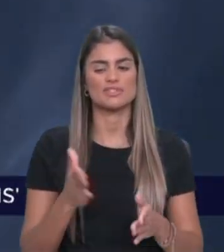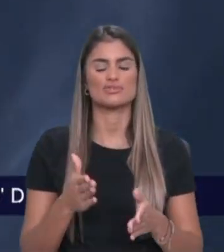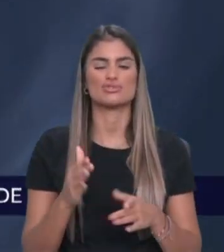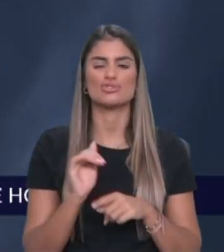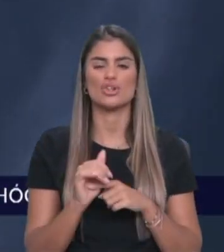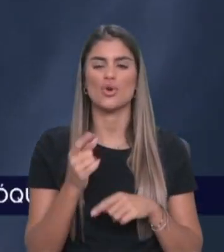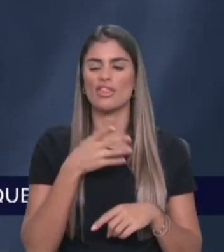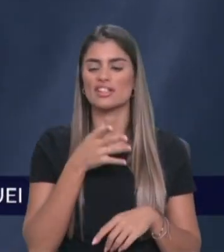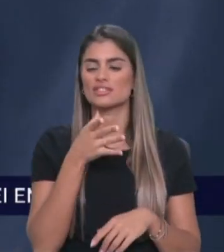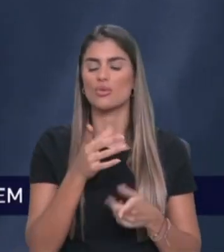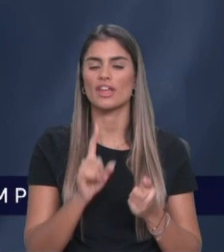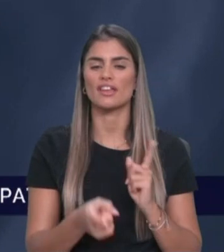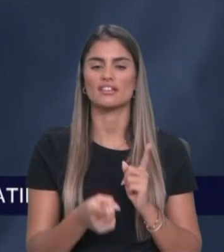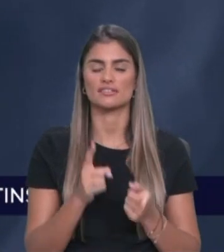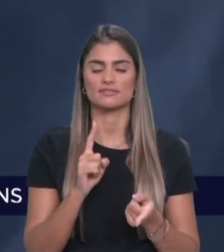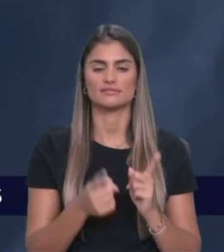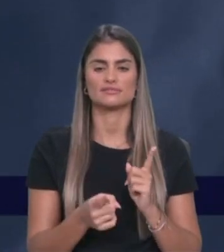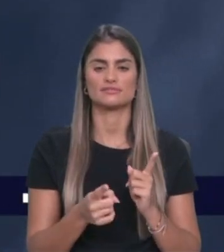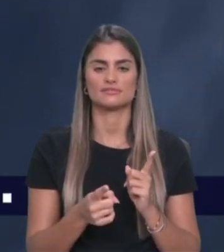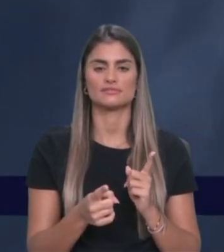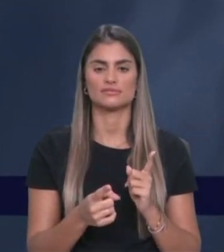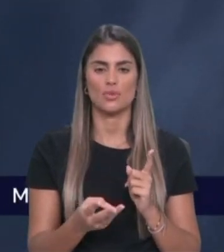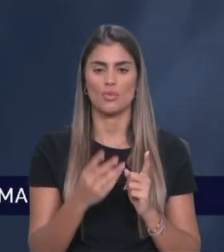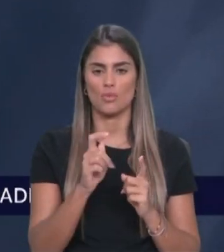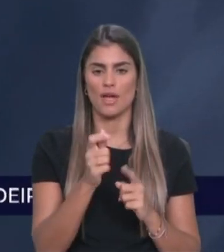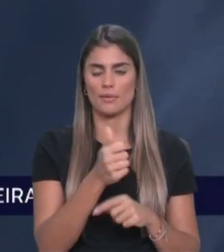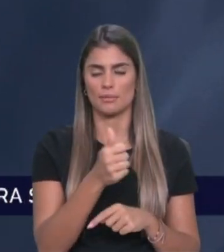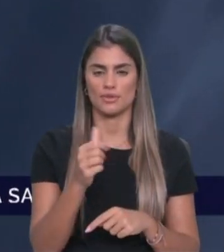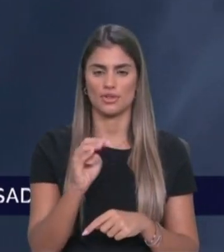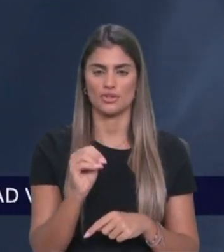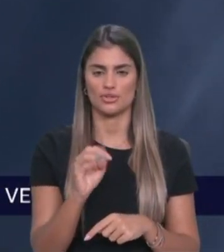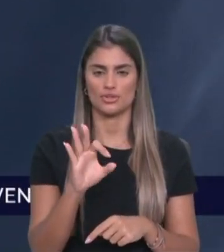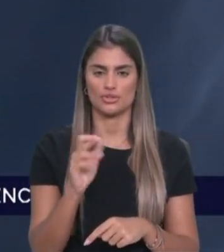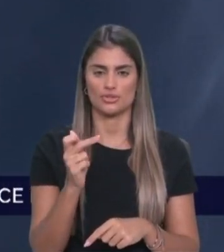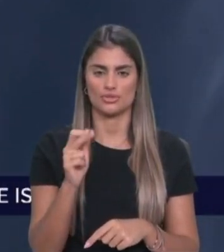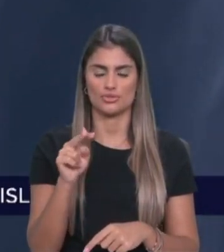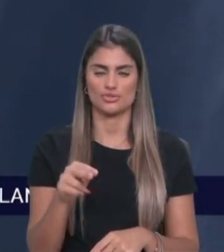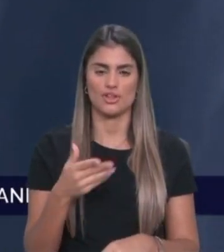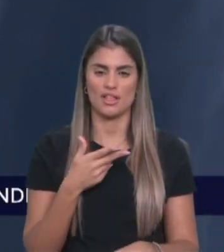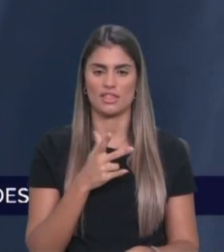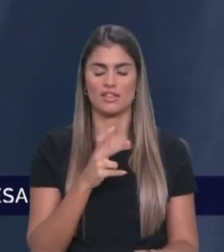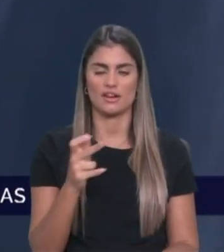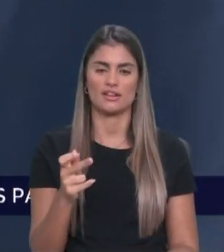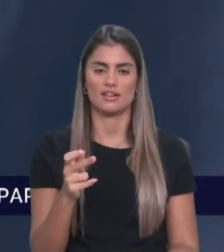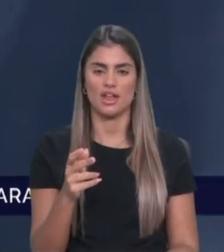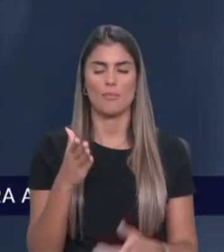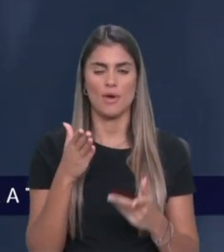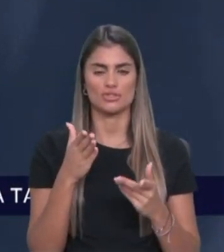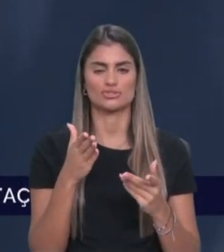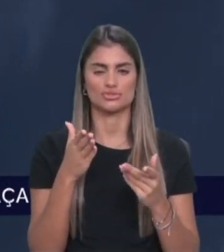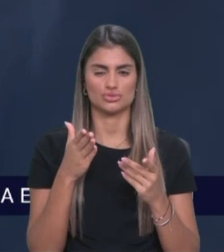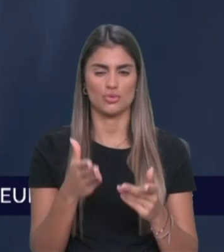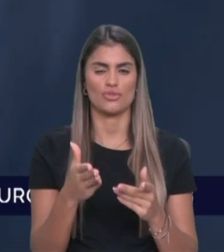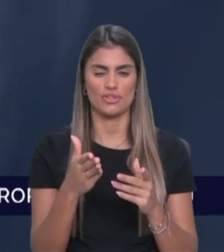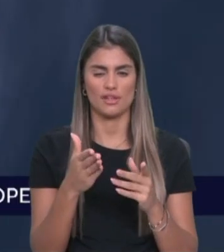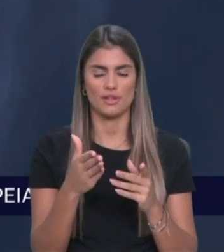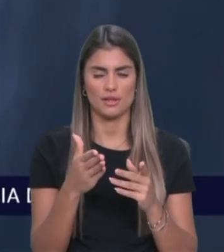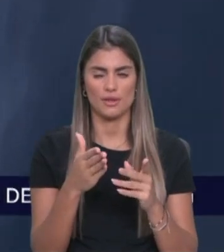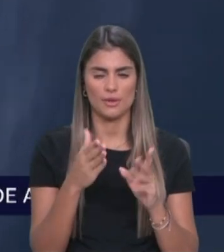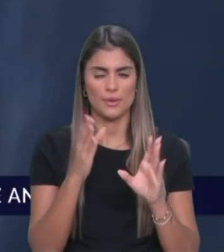quero dizer com isto? Quero dizer que quer o Webb, quer o Chandra, os dois telescópios espaciais, tiveram uma ajuda de uma poderosa